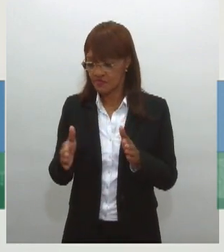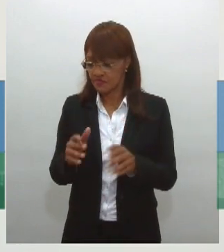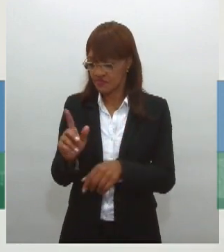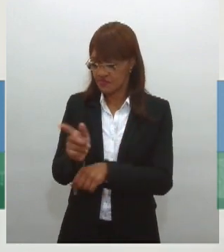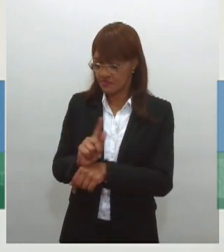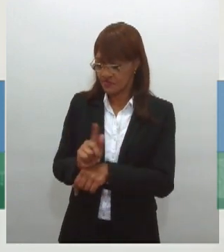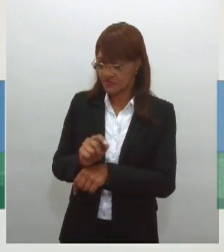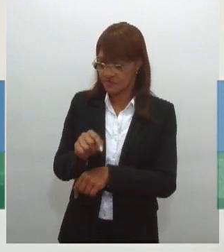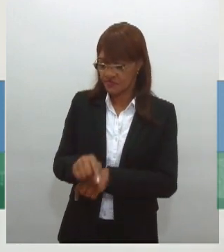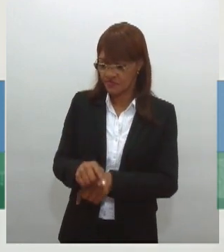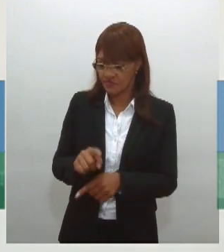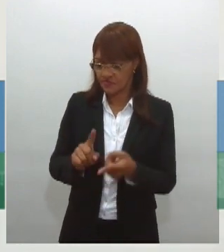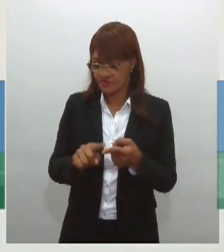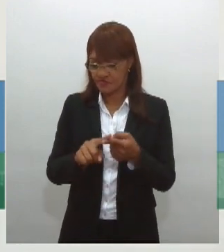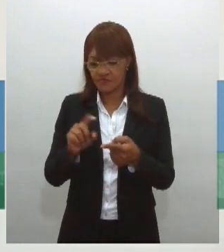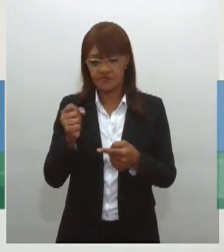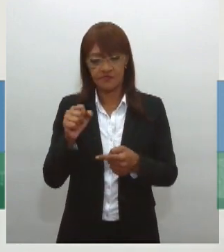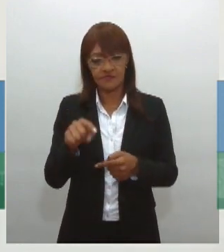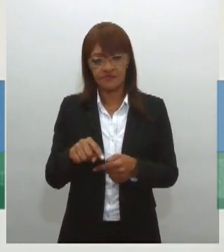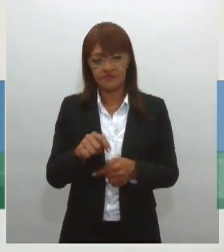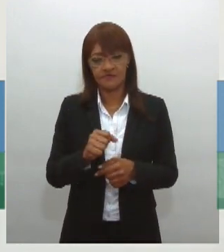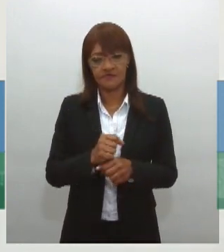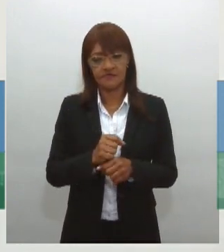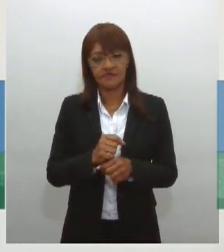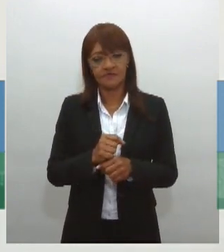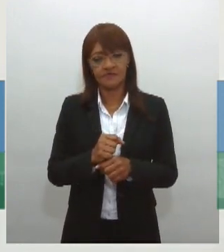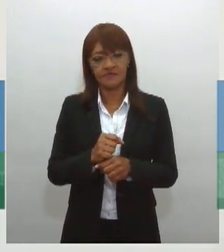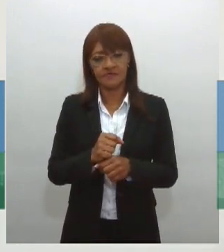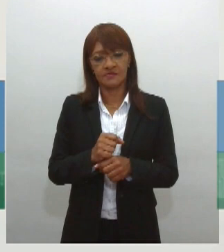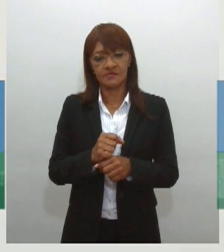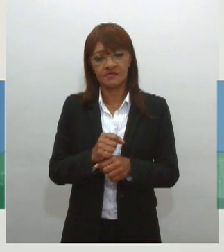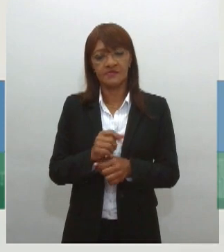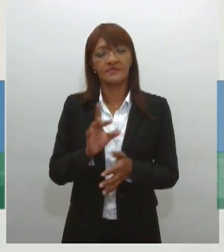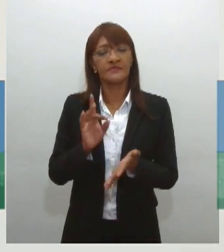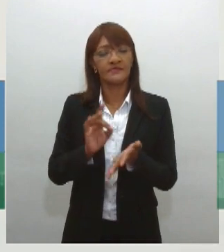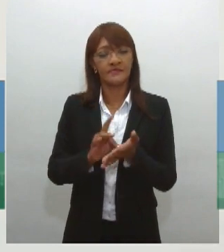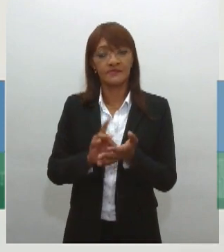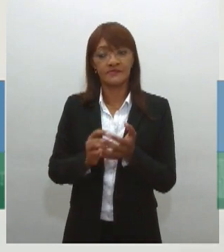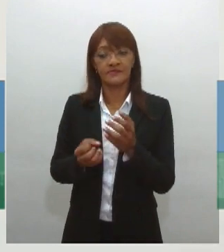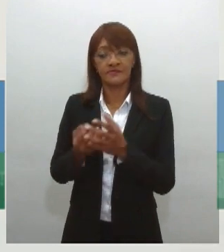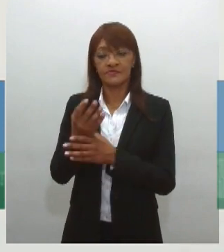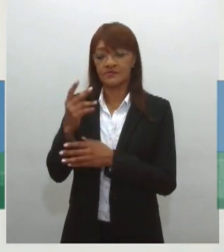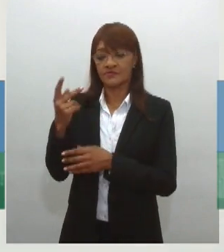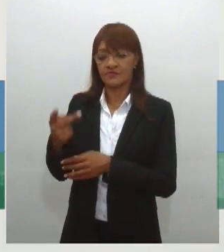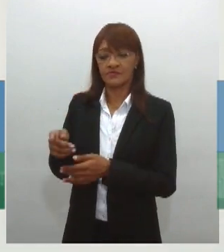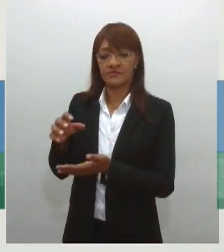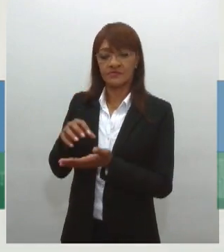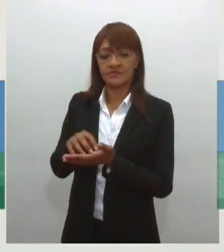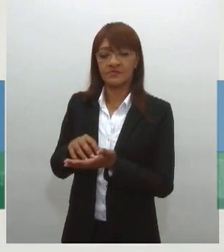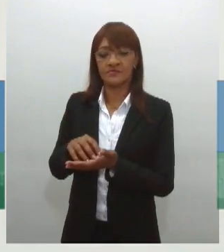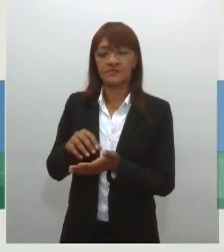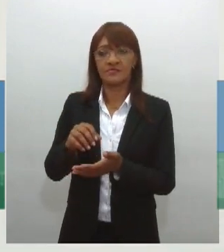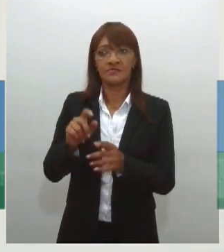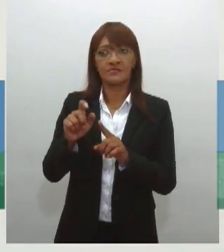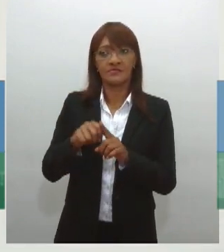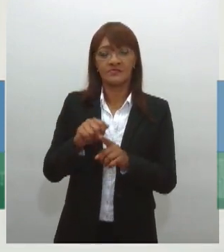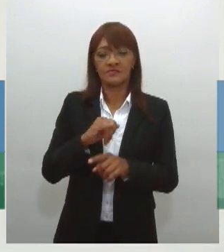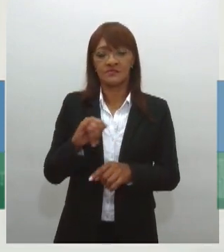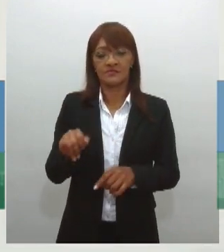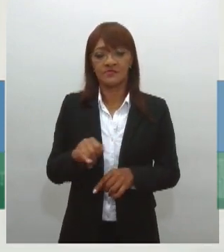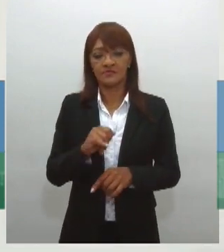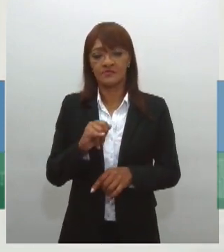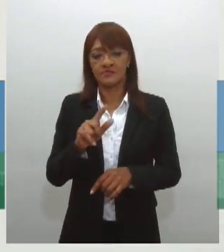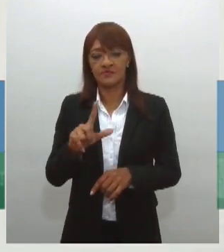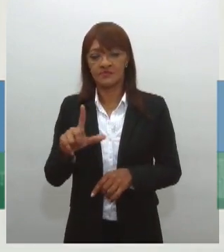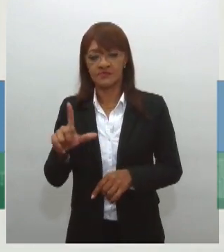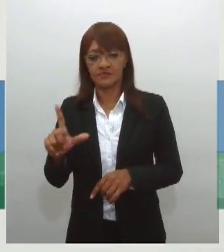Sergipe, esse escritório chega de fato, né, no mês de julho. No mês de julho, eu começo a atuar de